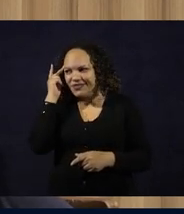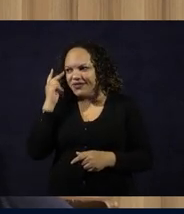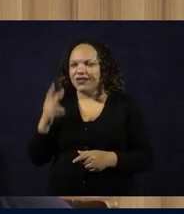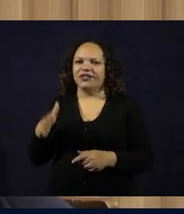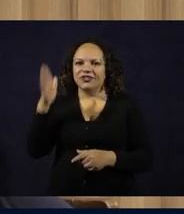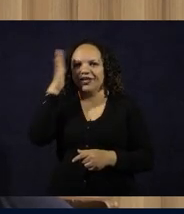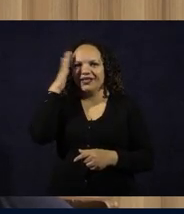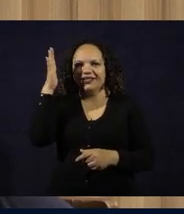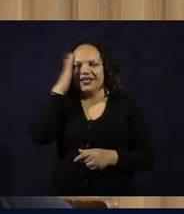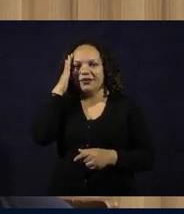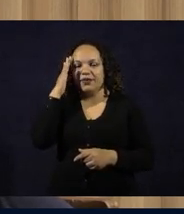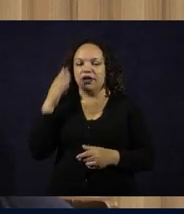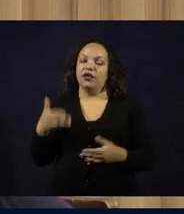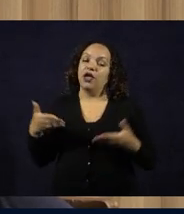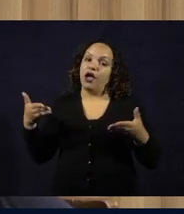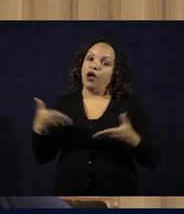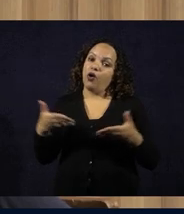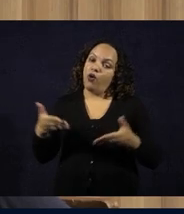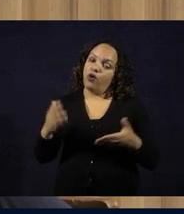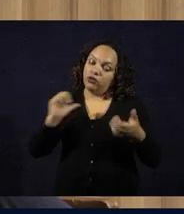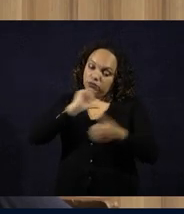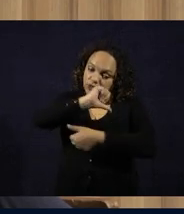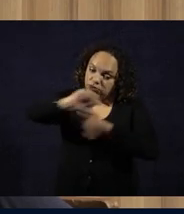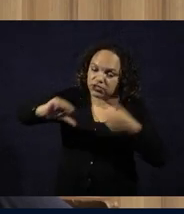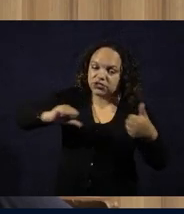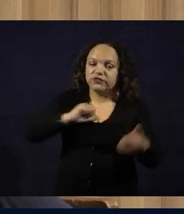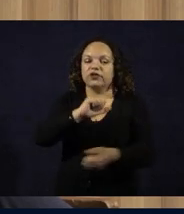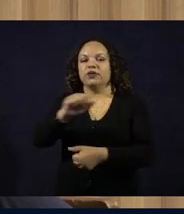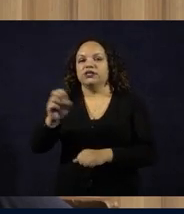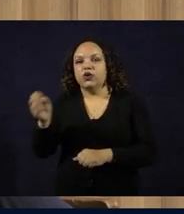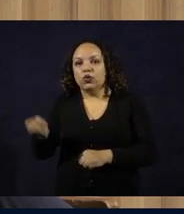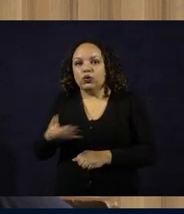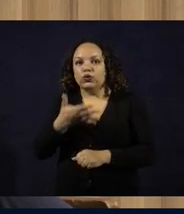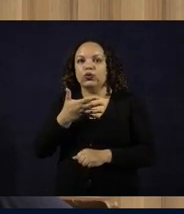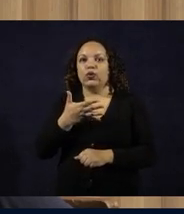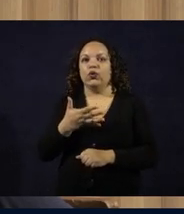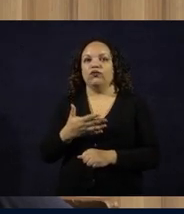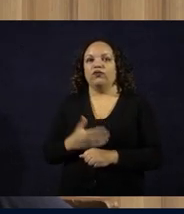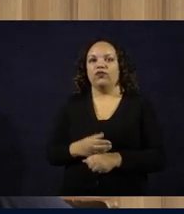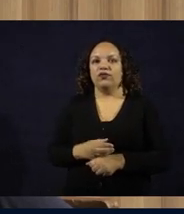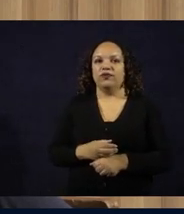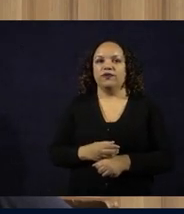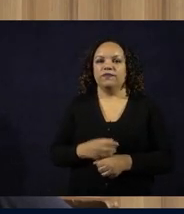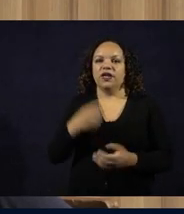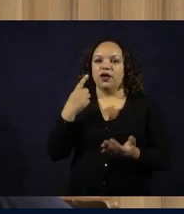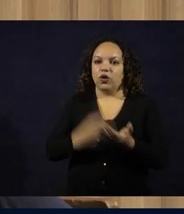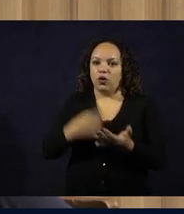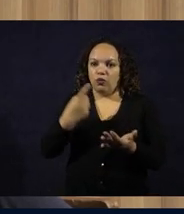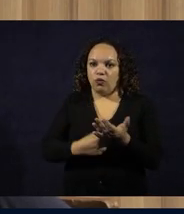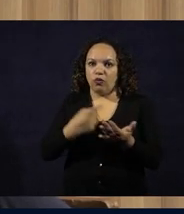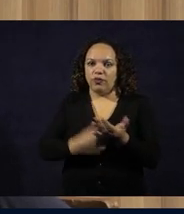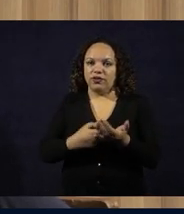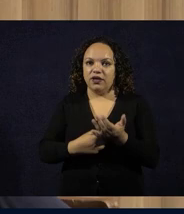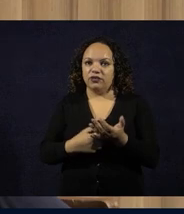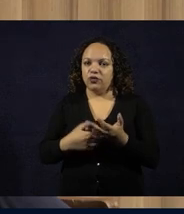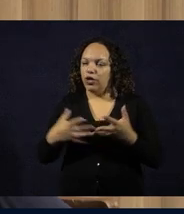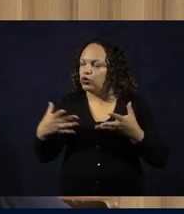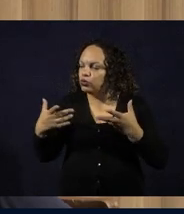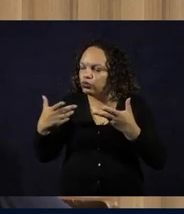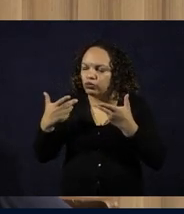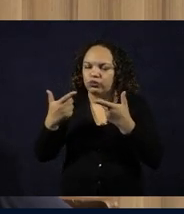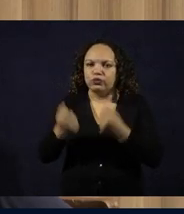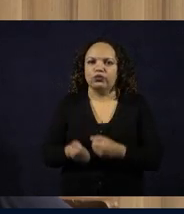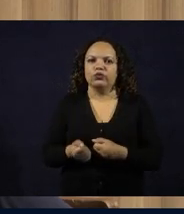é é isso Que é que é fundamental acho que o Agro essa agenda é Leonardo ela tem tudo para encontrar na indústria